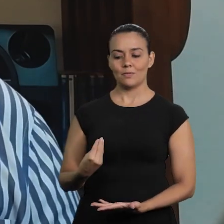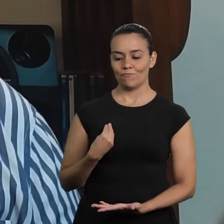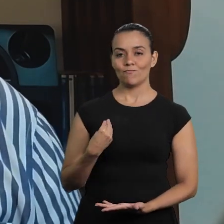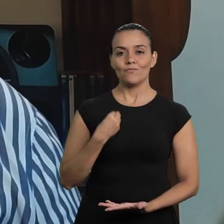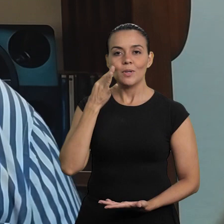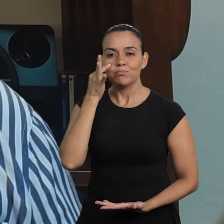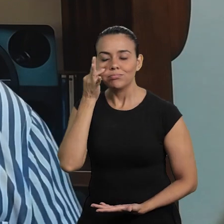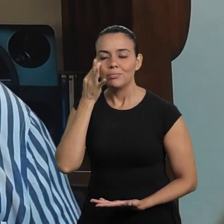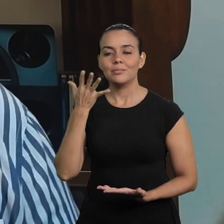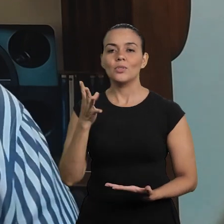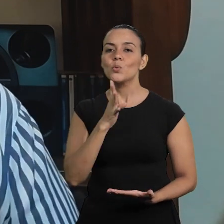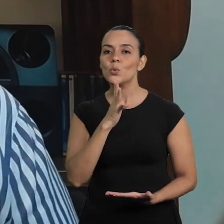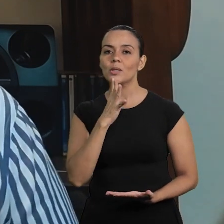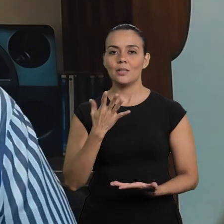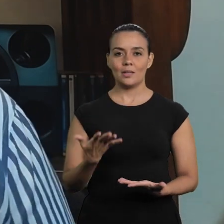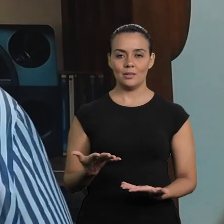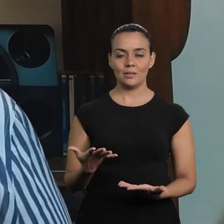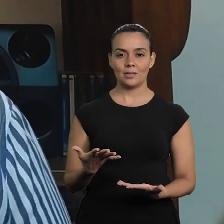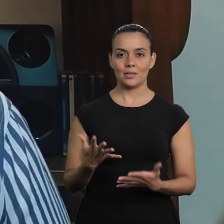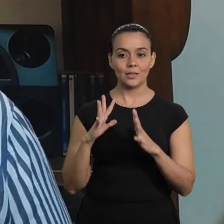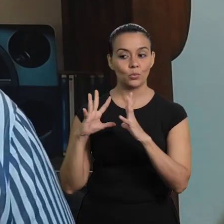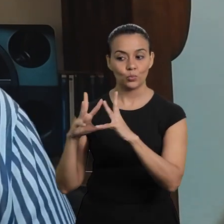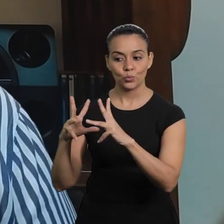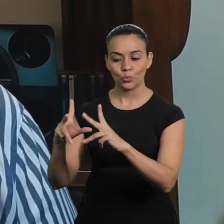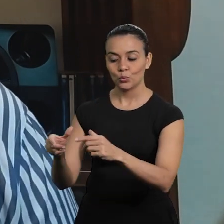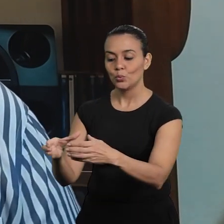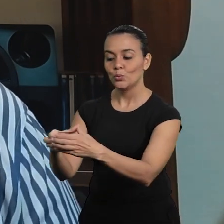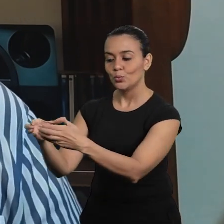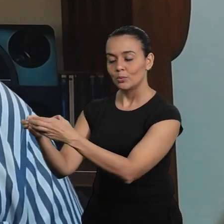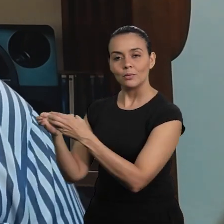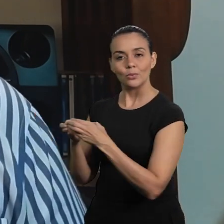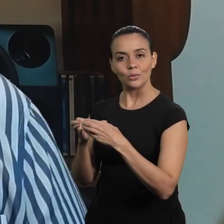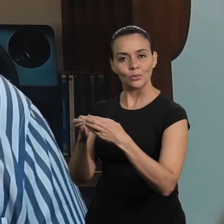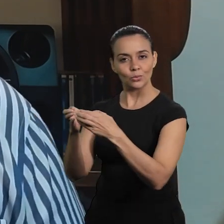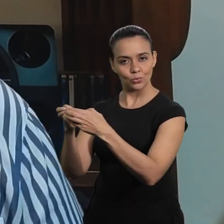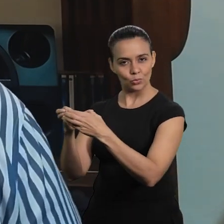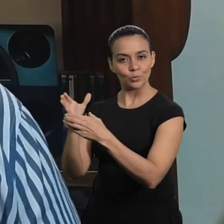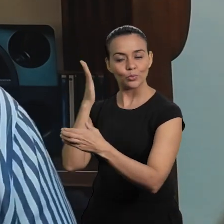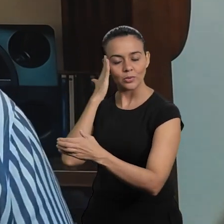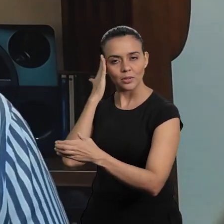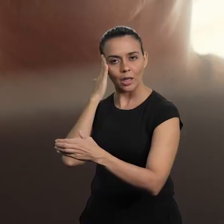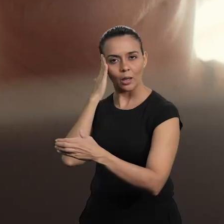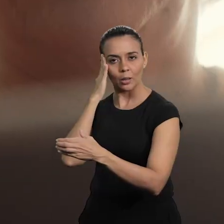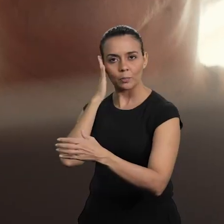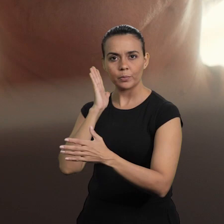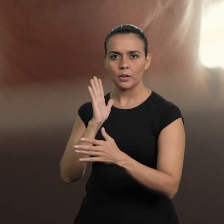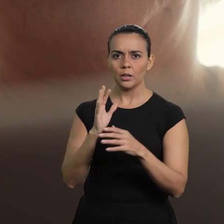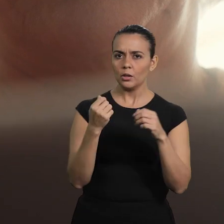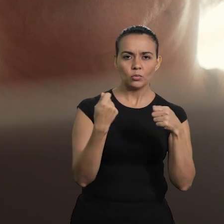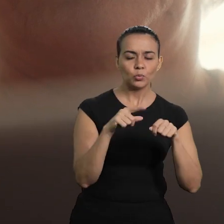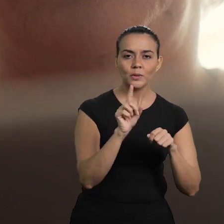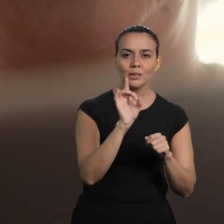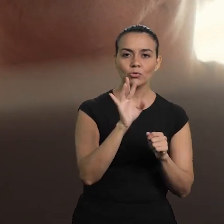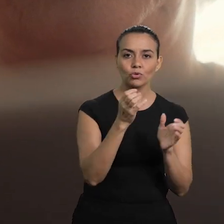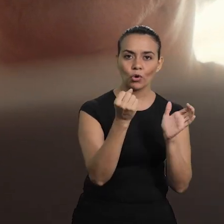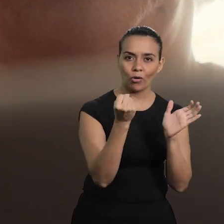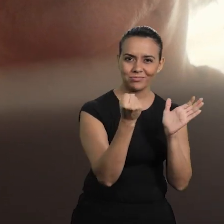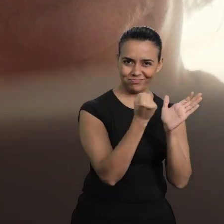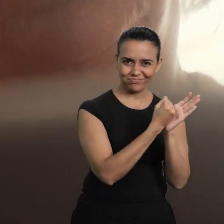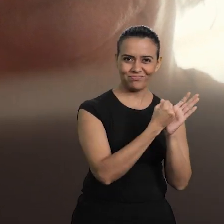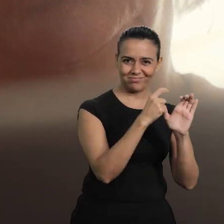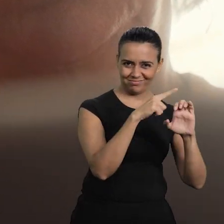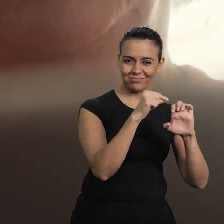organizações, não estou me referindo única e exclusivamente àquelas que têm um registro. Estou me referindo também